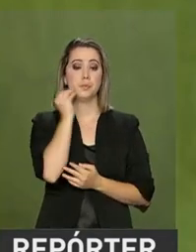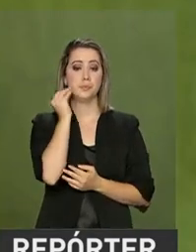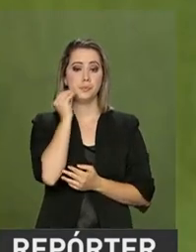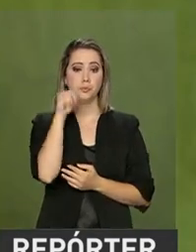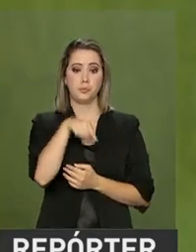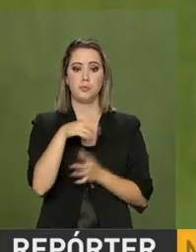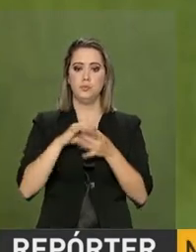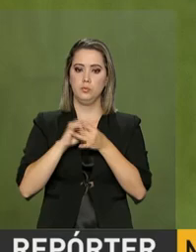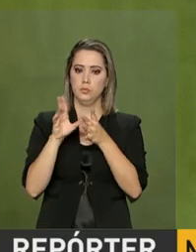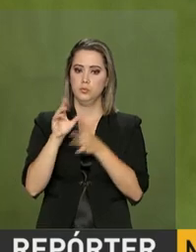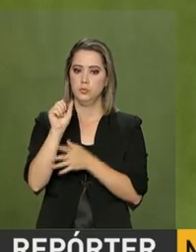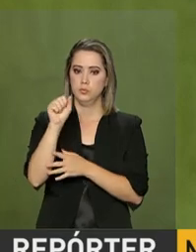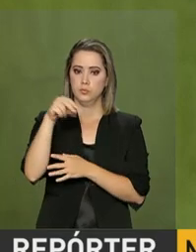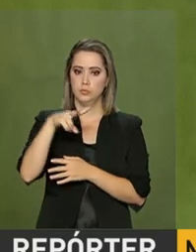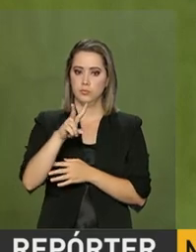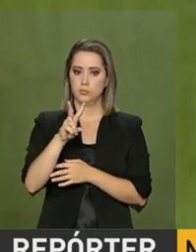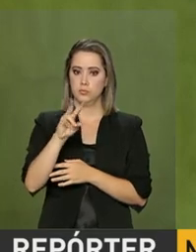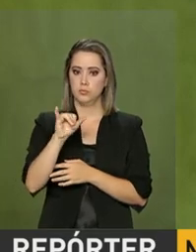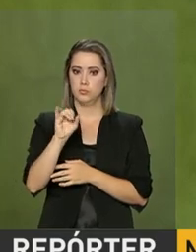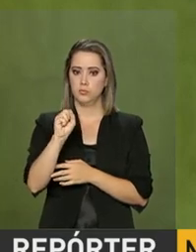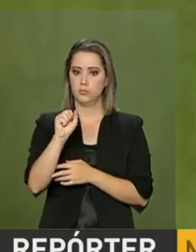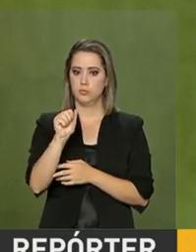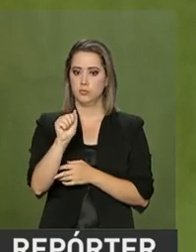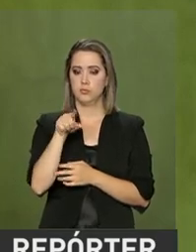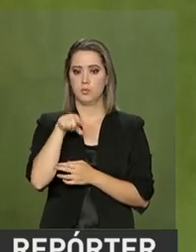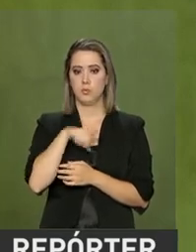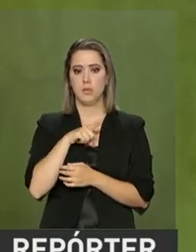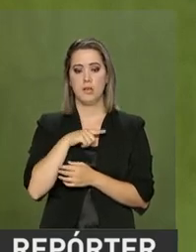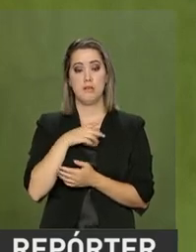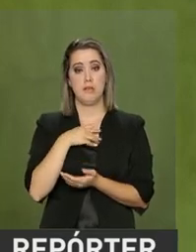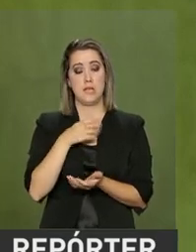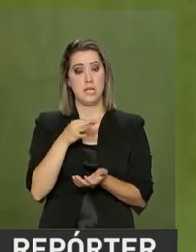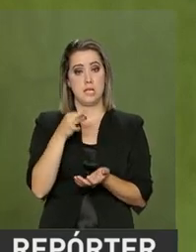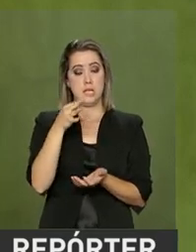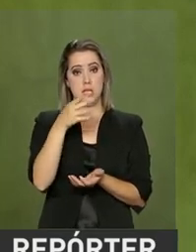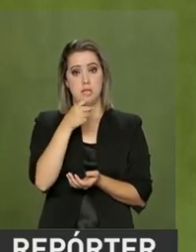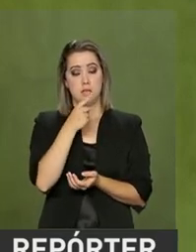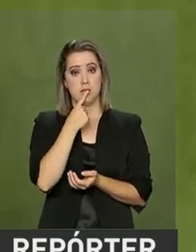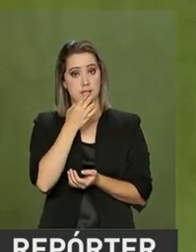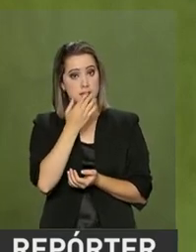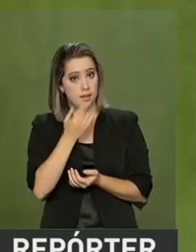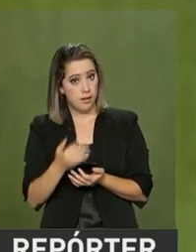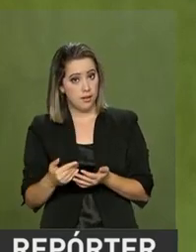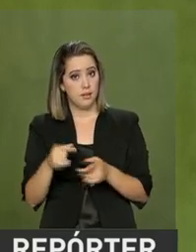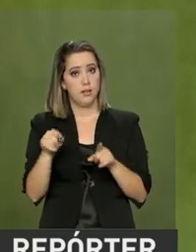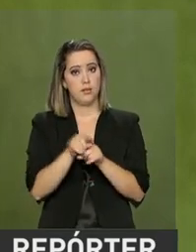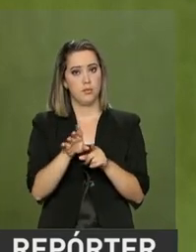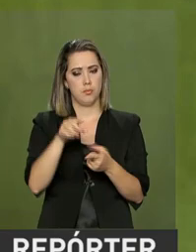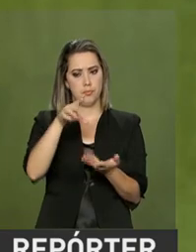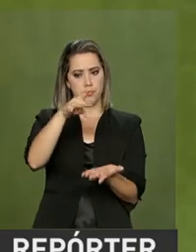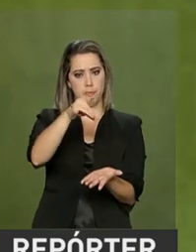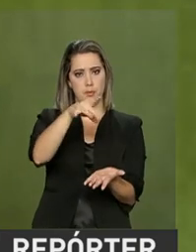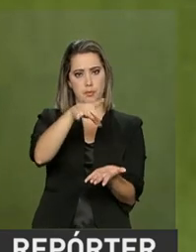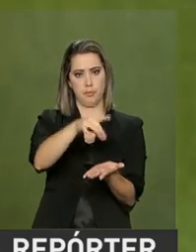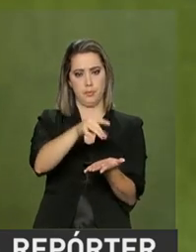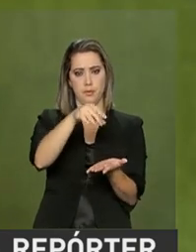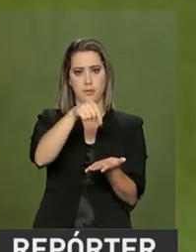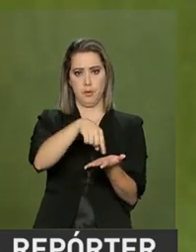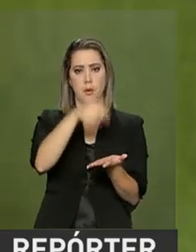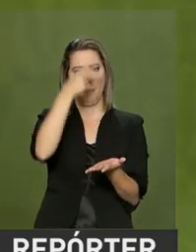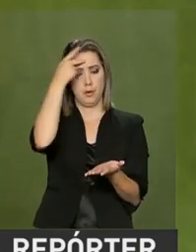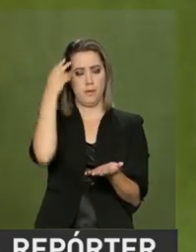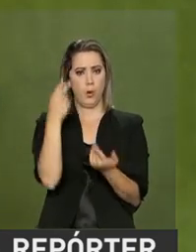autorizado pela Anvisa funciona com uma coleta de gotas de sangue semelhantes aos testes existentes para medição de